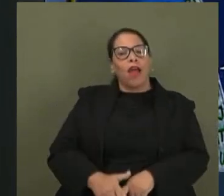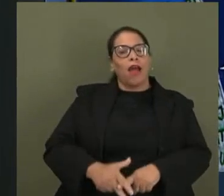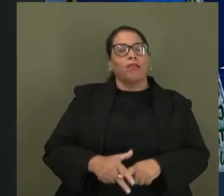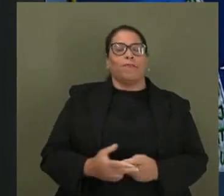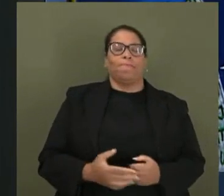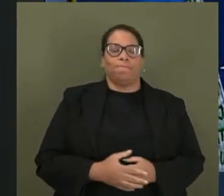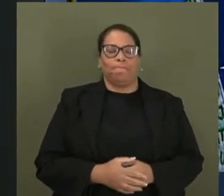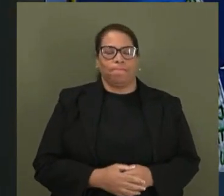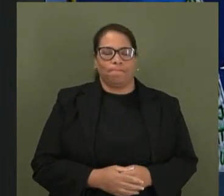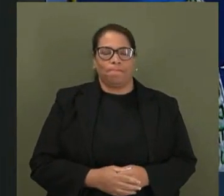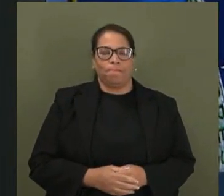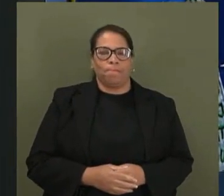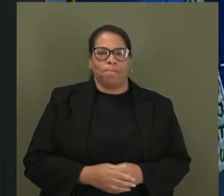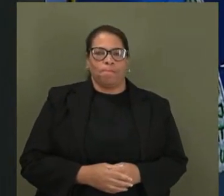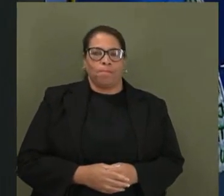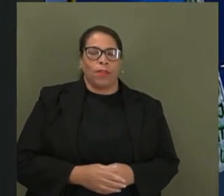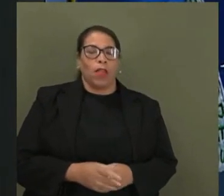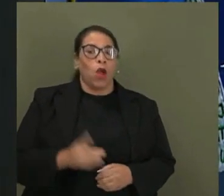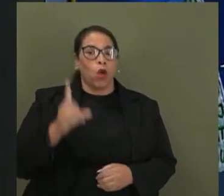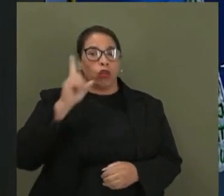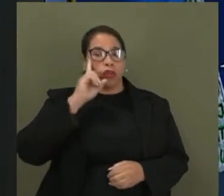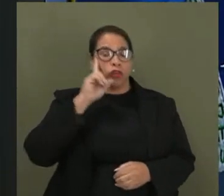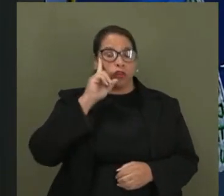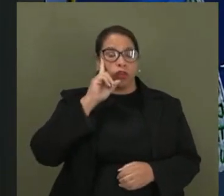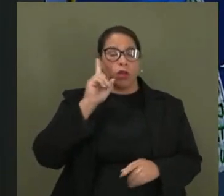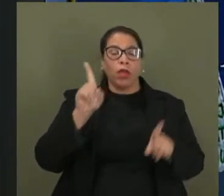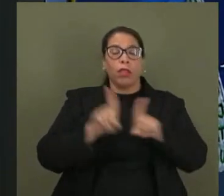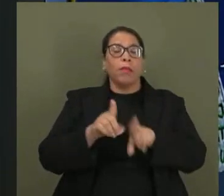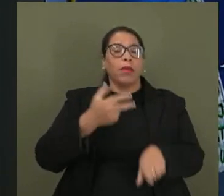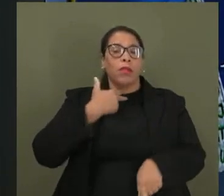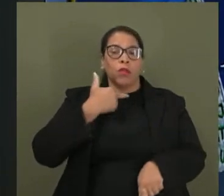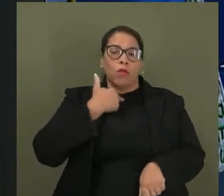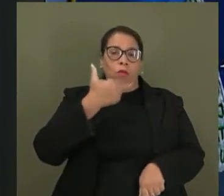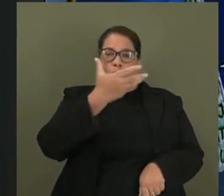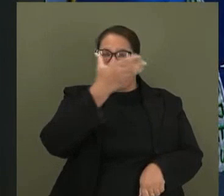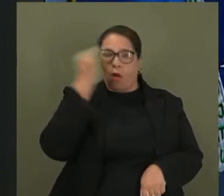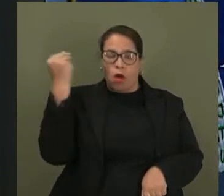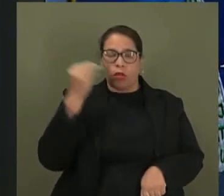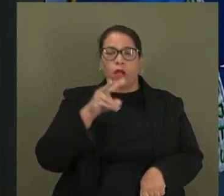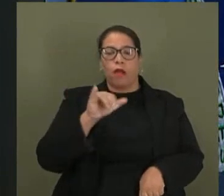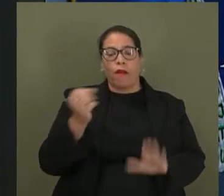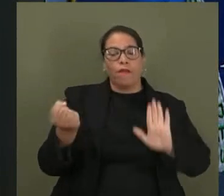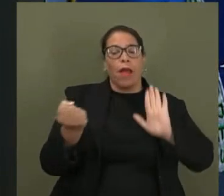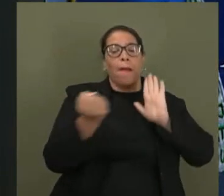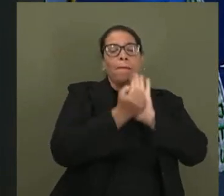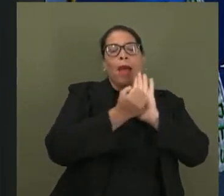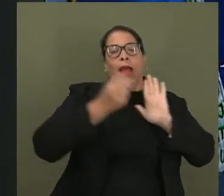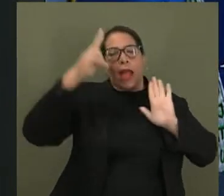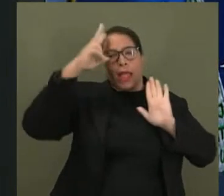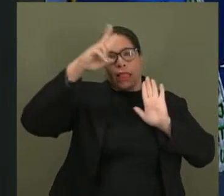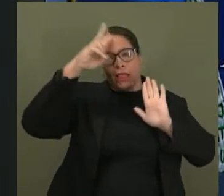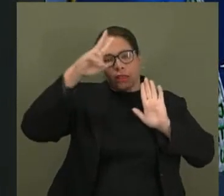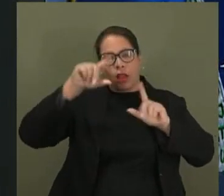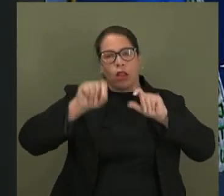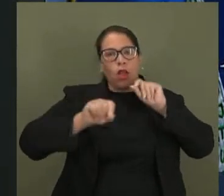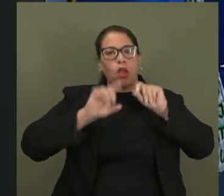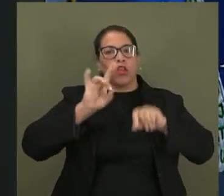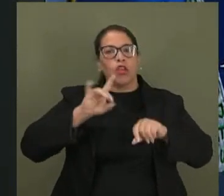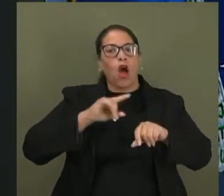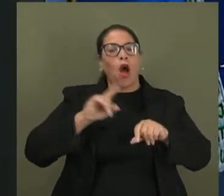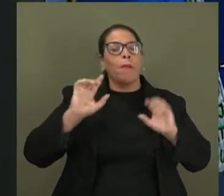E é um dia que não poderá ser esquecido, que ficará registrado na história, não apenas